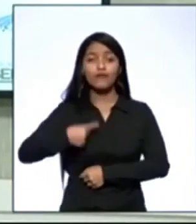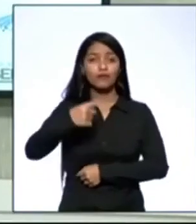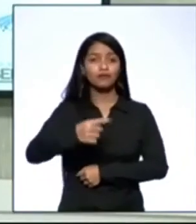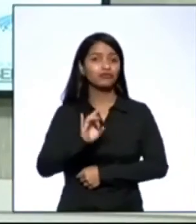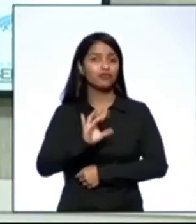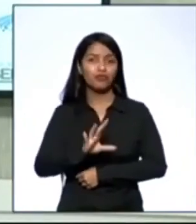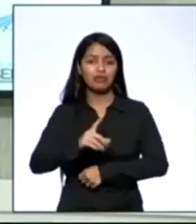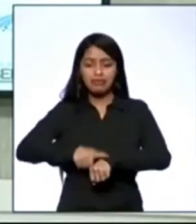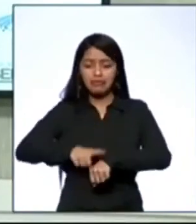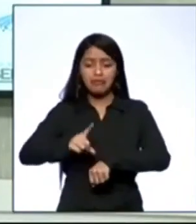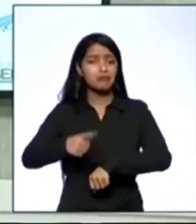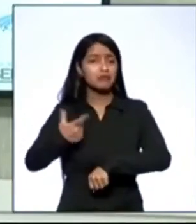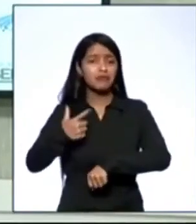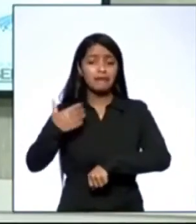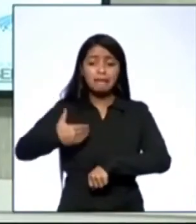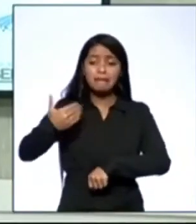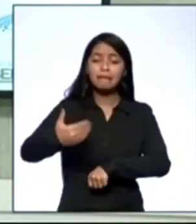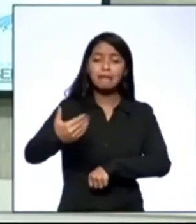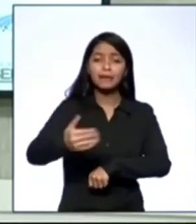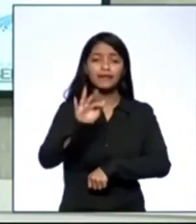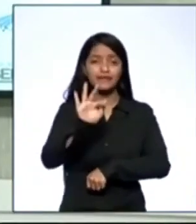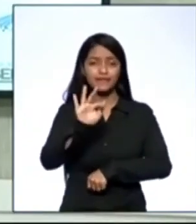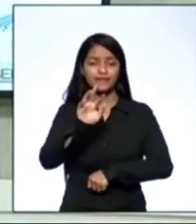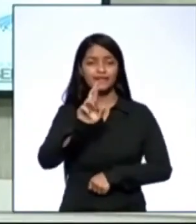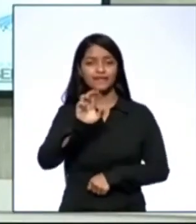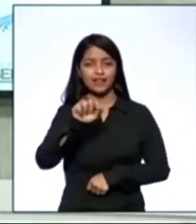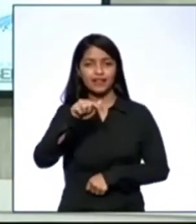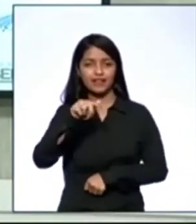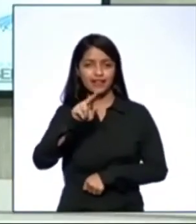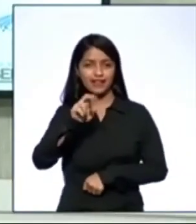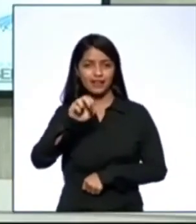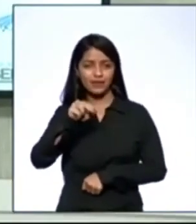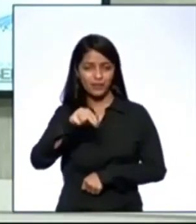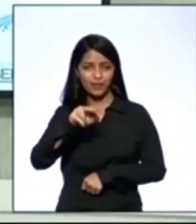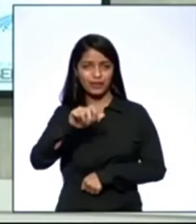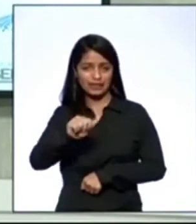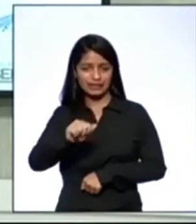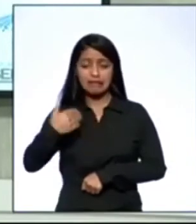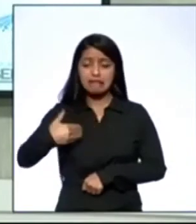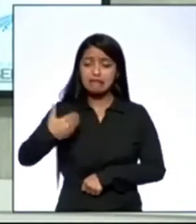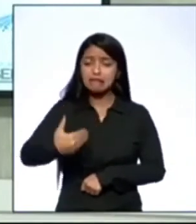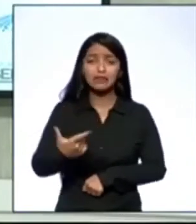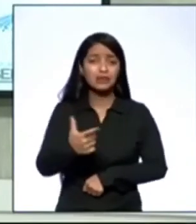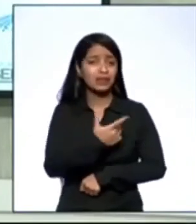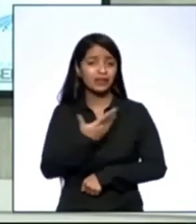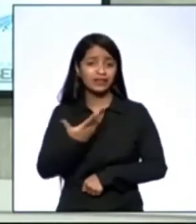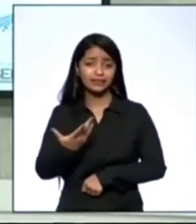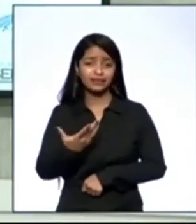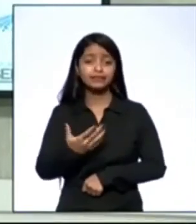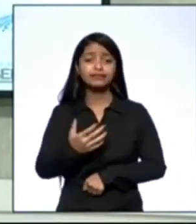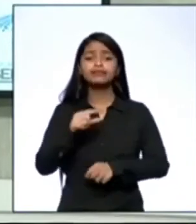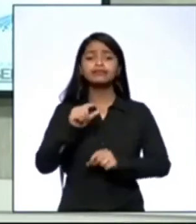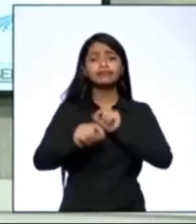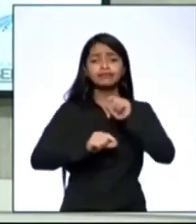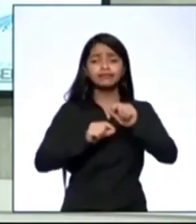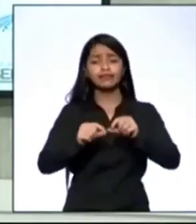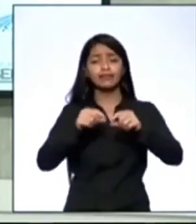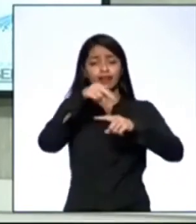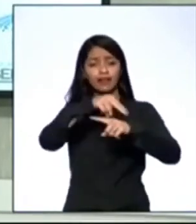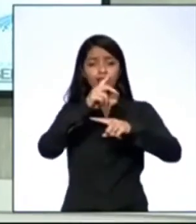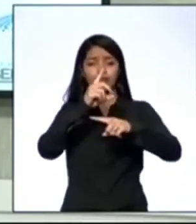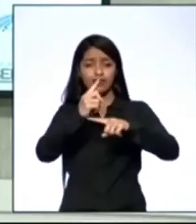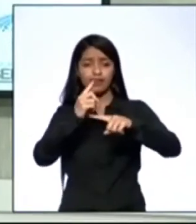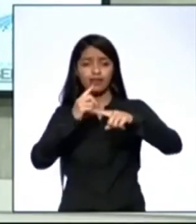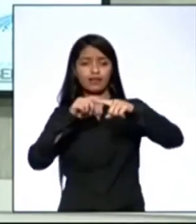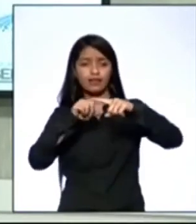faço? A frequência de B, o FB, é NB sobre ΔT, não é? E a